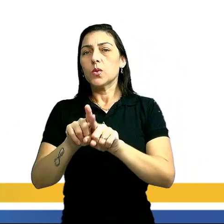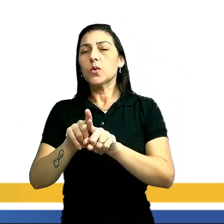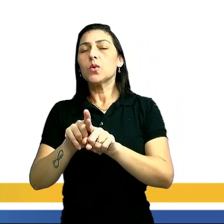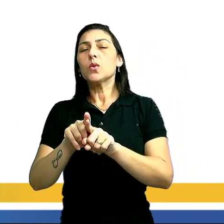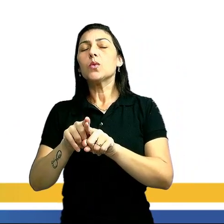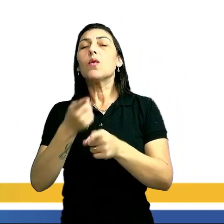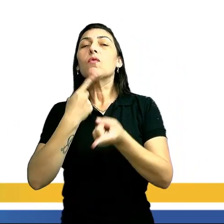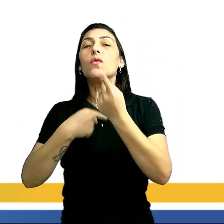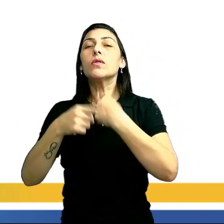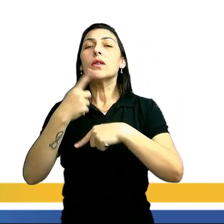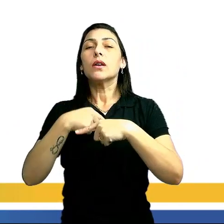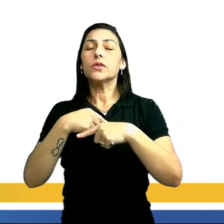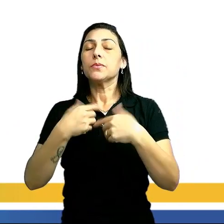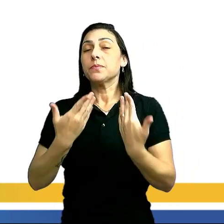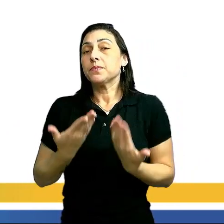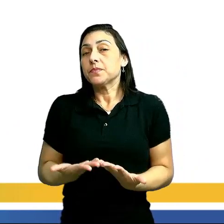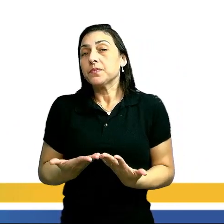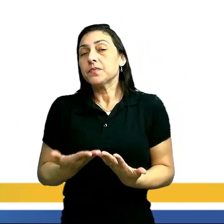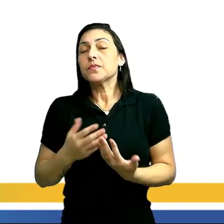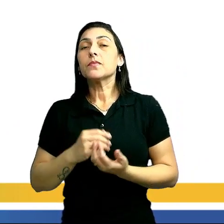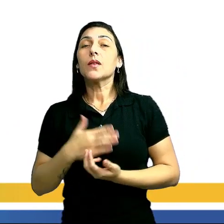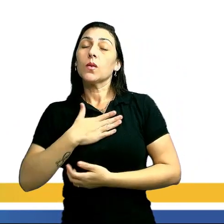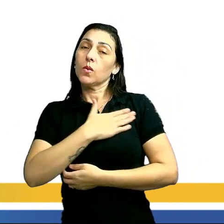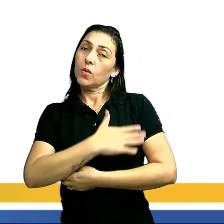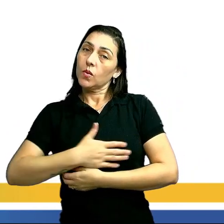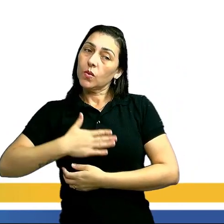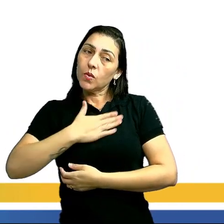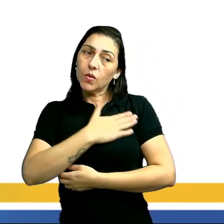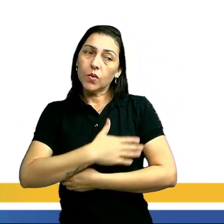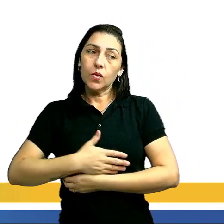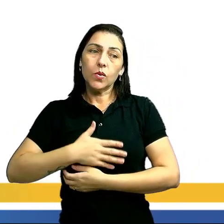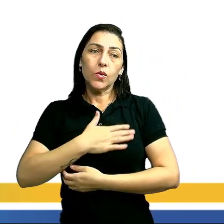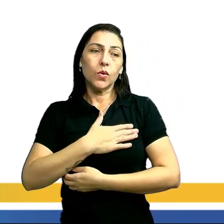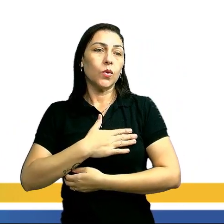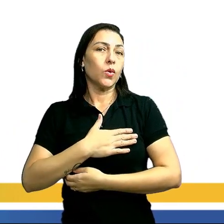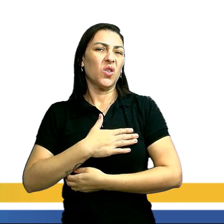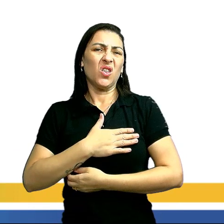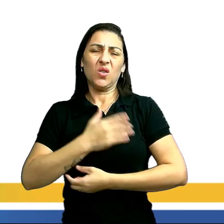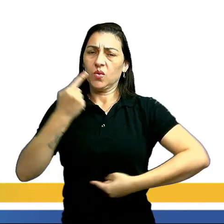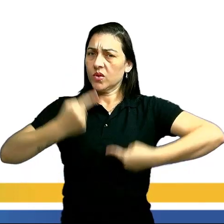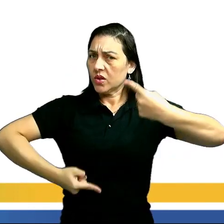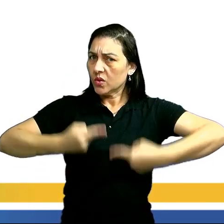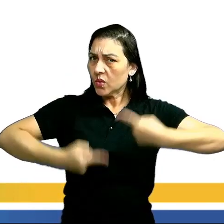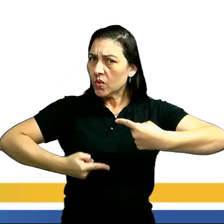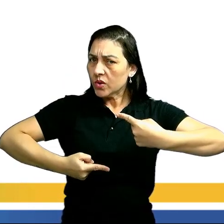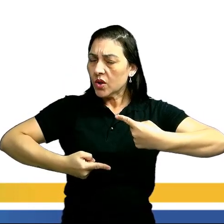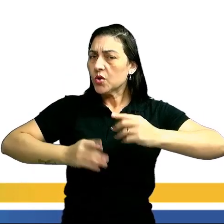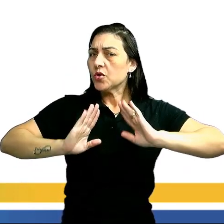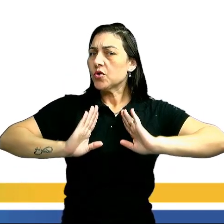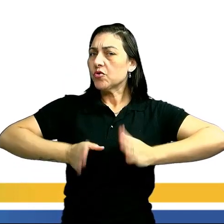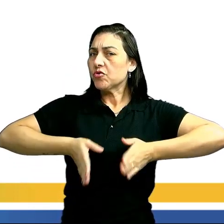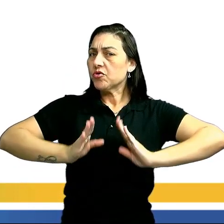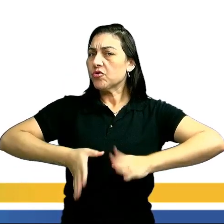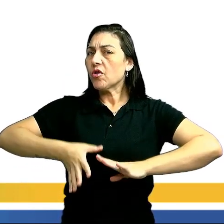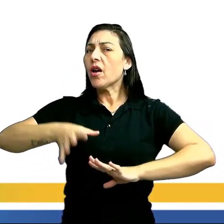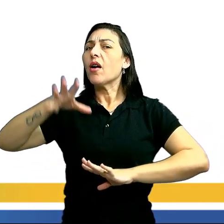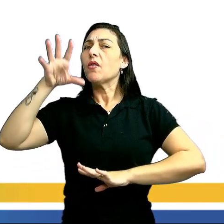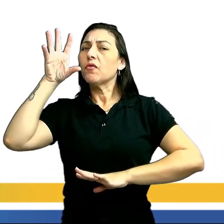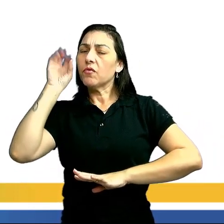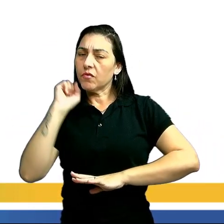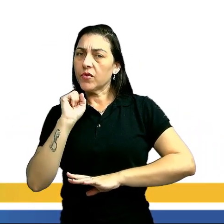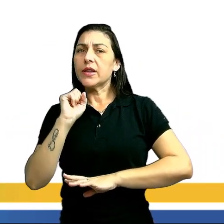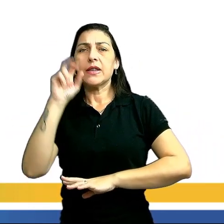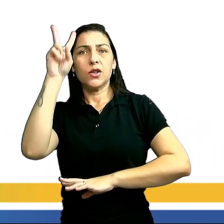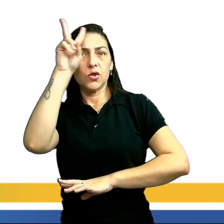interesse. Bom, então, gosto não se discute? Eu já ouvi muitas vezes